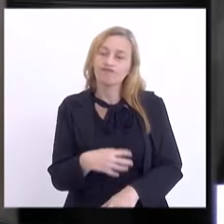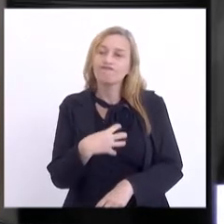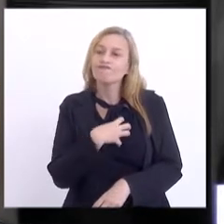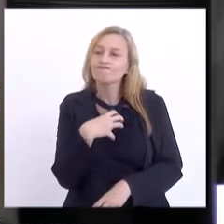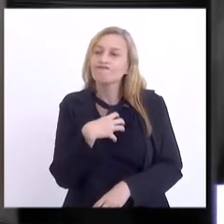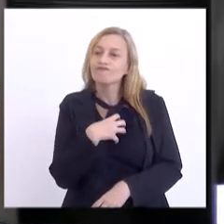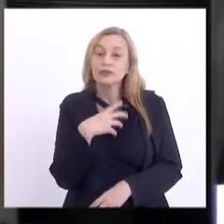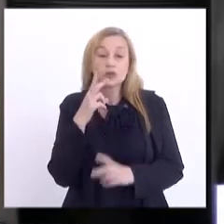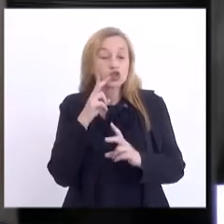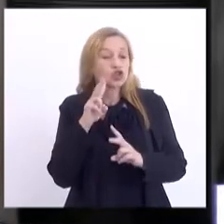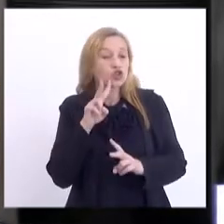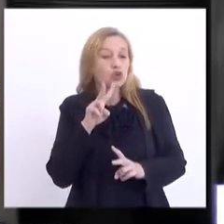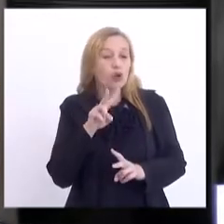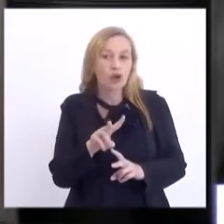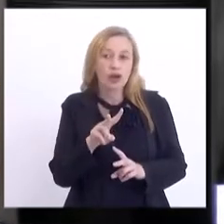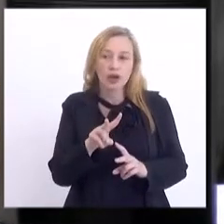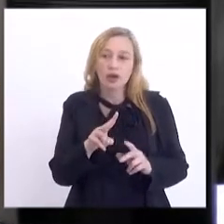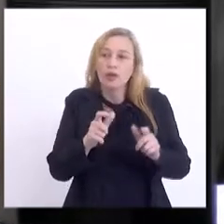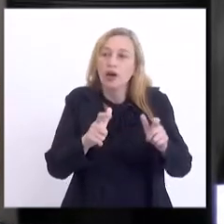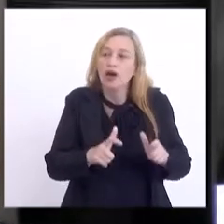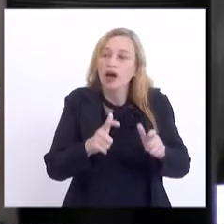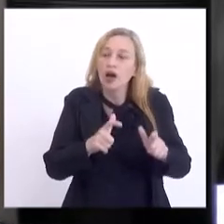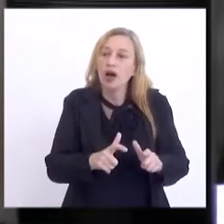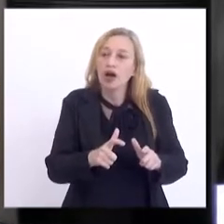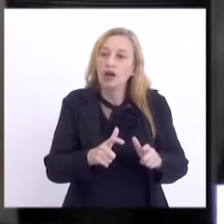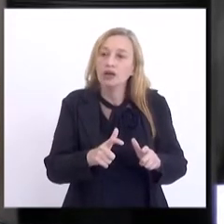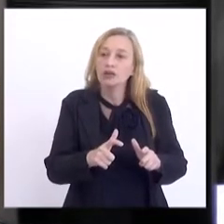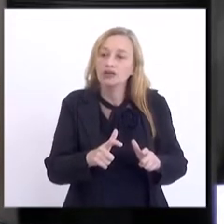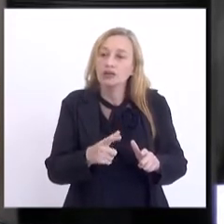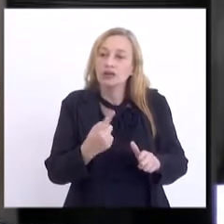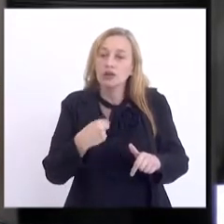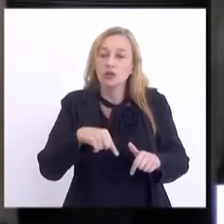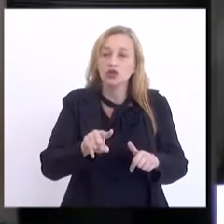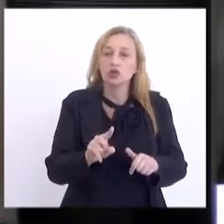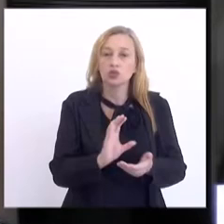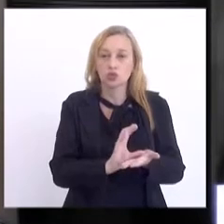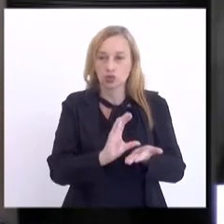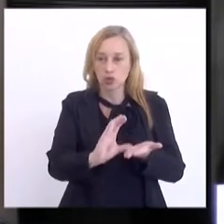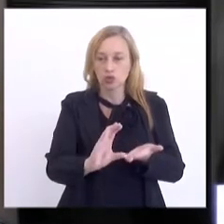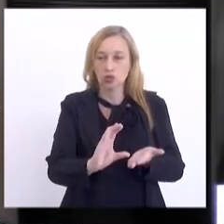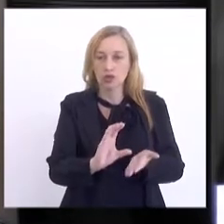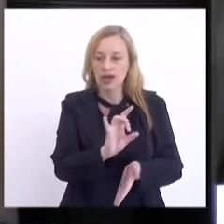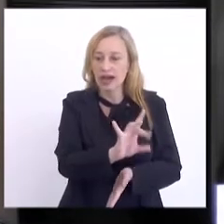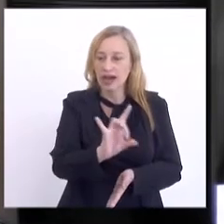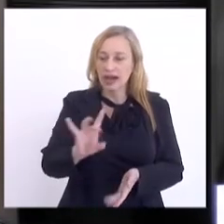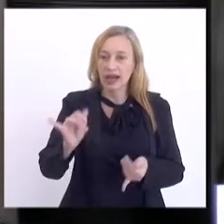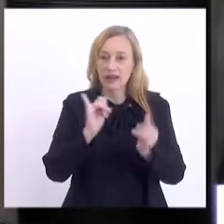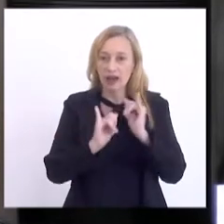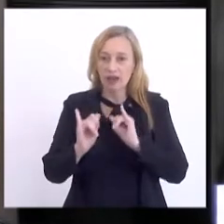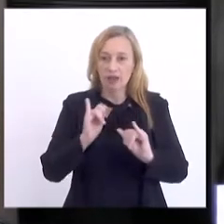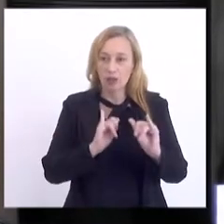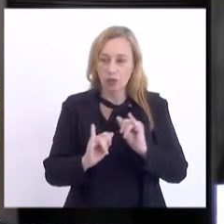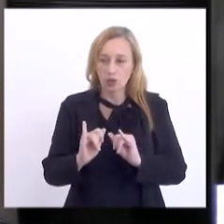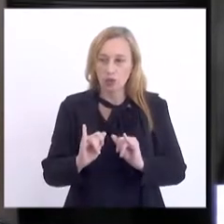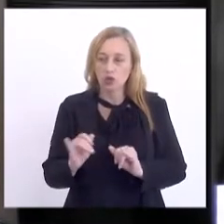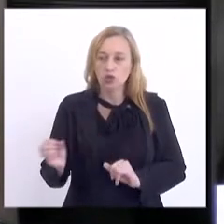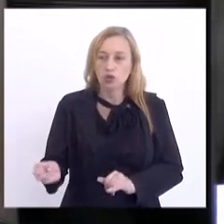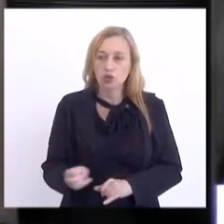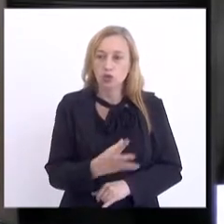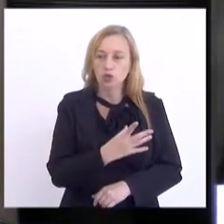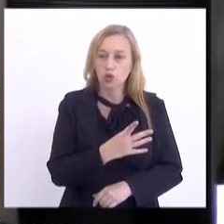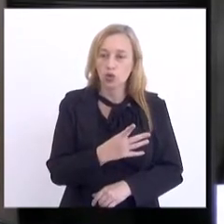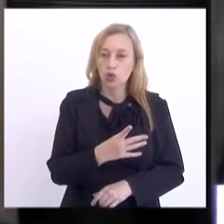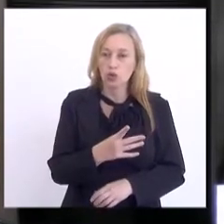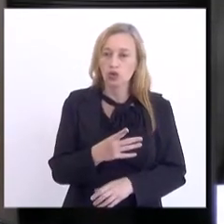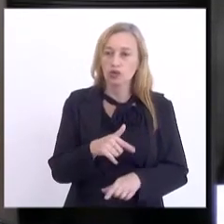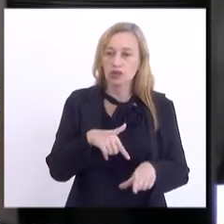sentido de olhar para onde estão indo esses recursos porque a cada anúncio de um novo programa